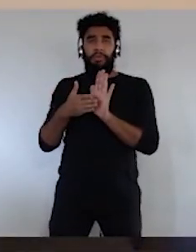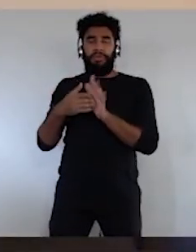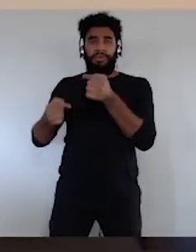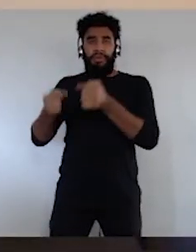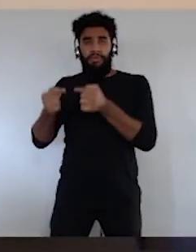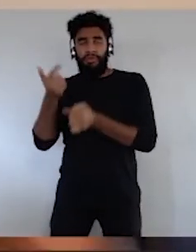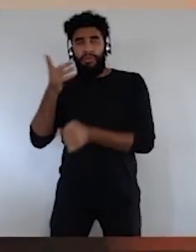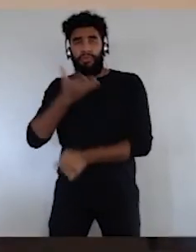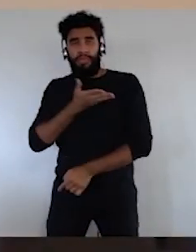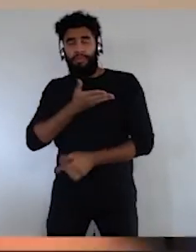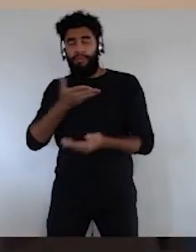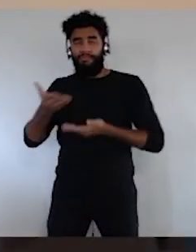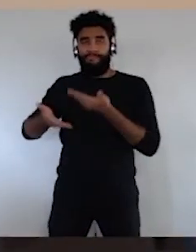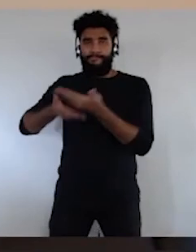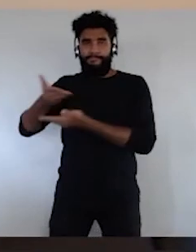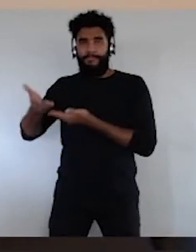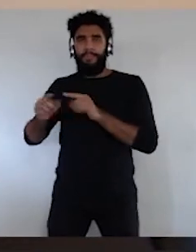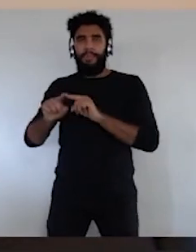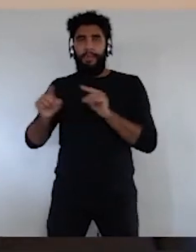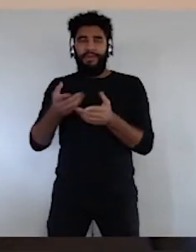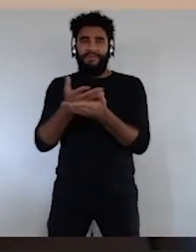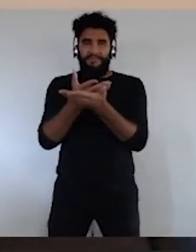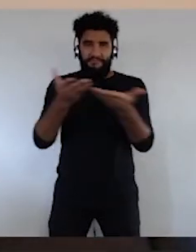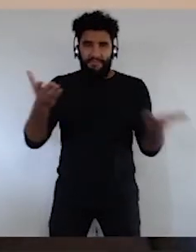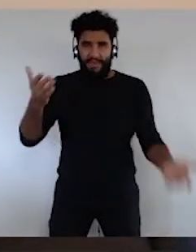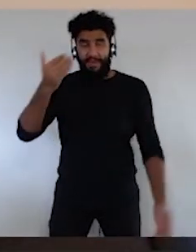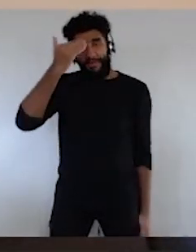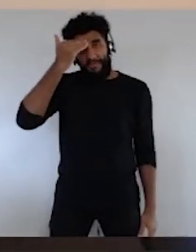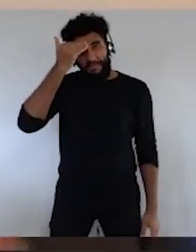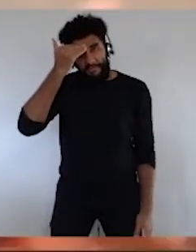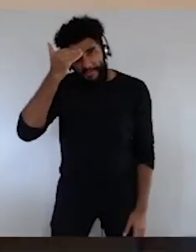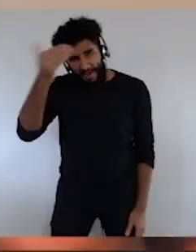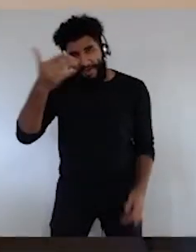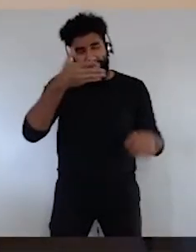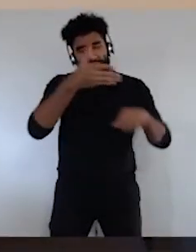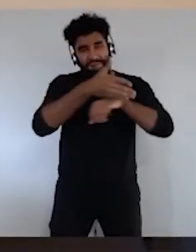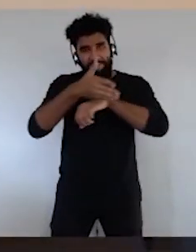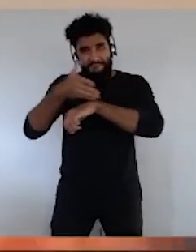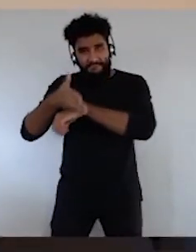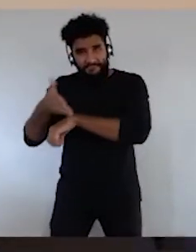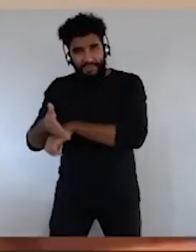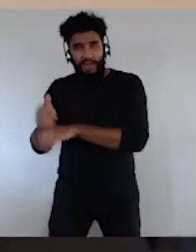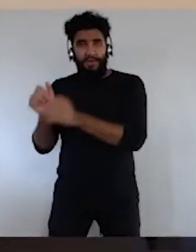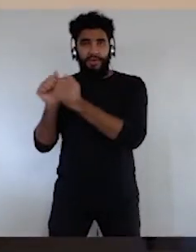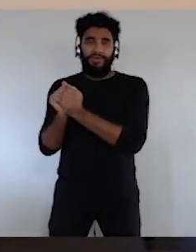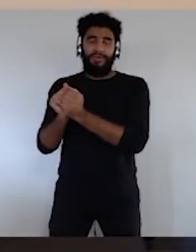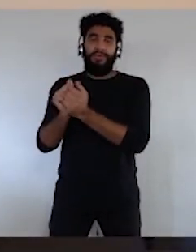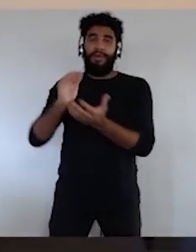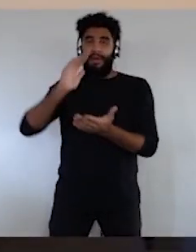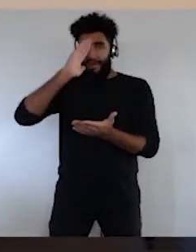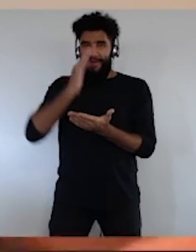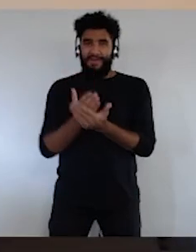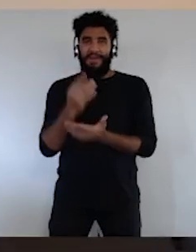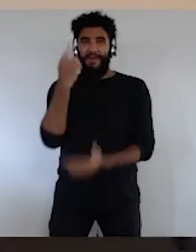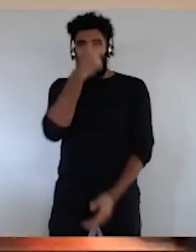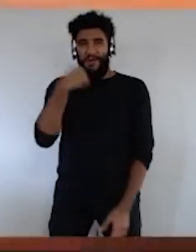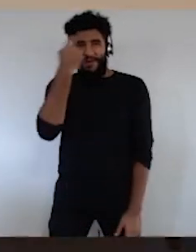recurso repetitivo naquela mesma matéria. Enfim, nós temos aí, o que não falta são problemas para a gente